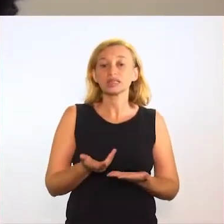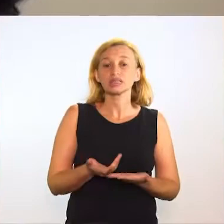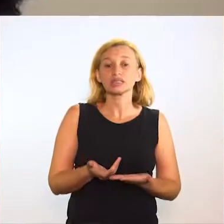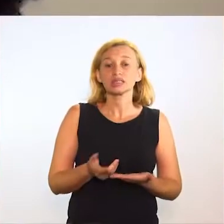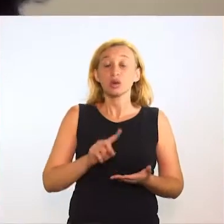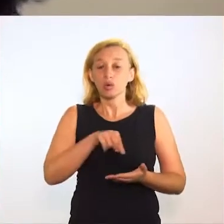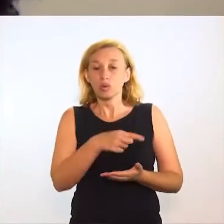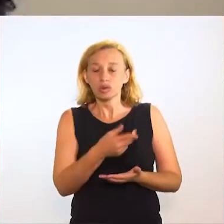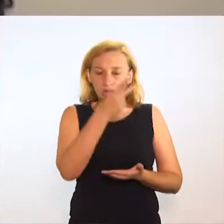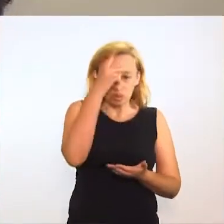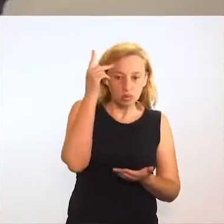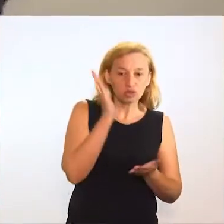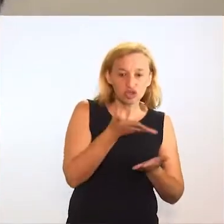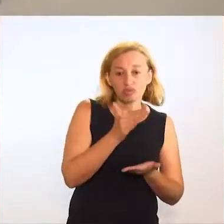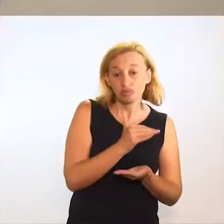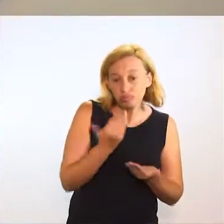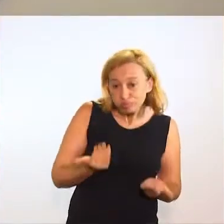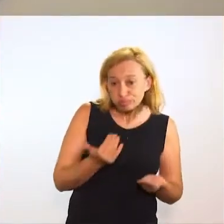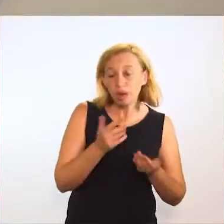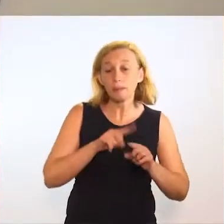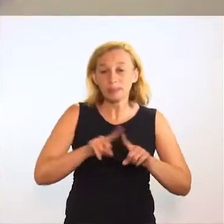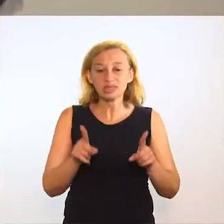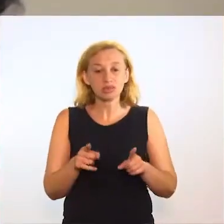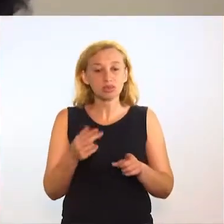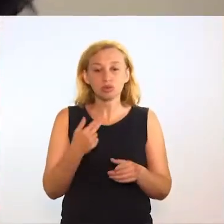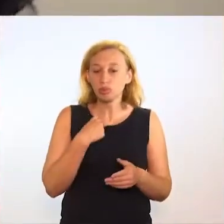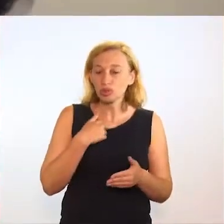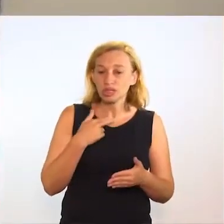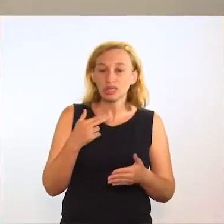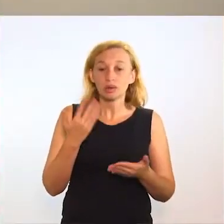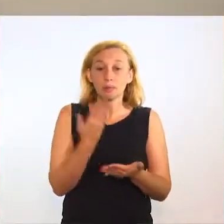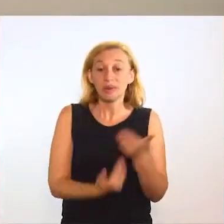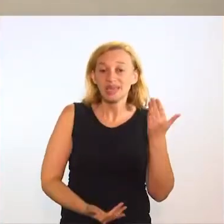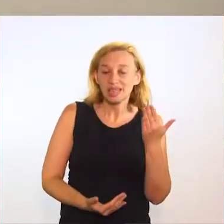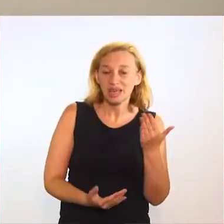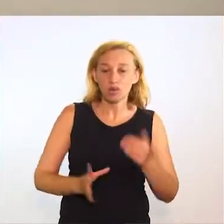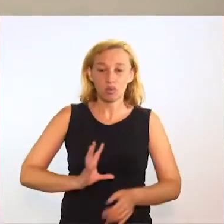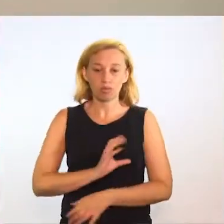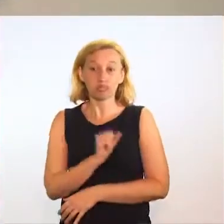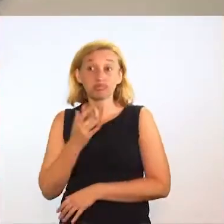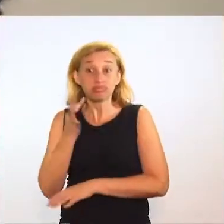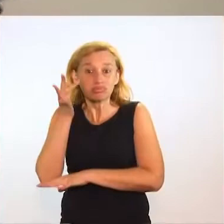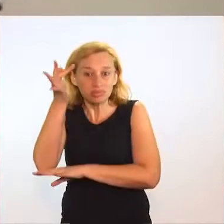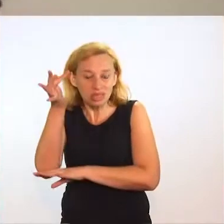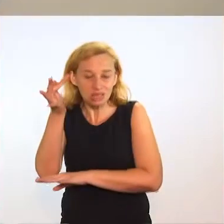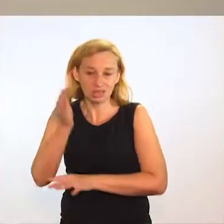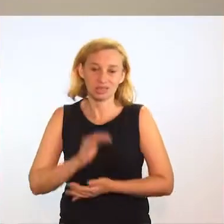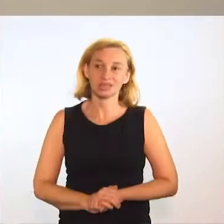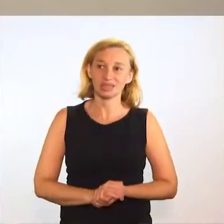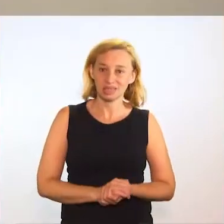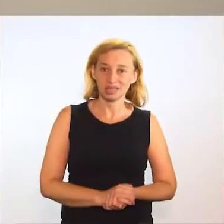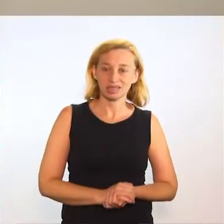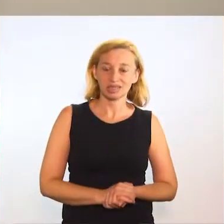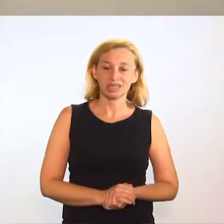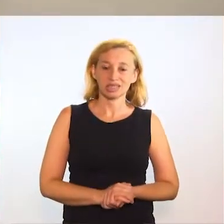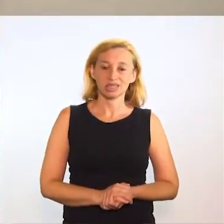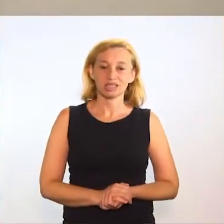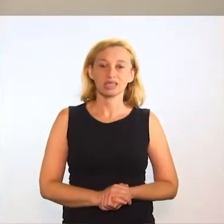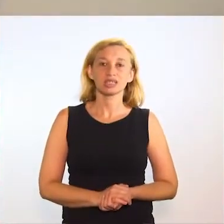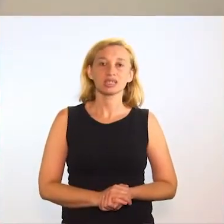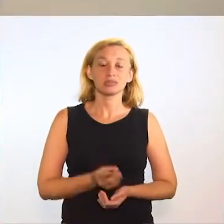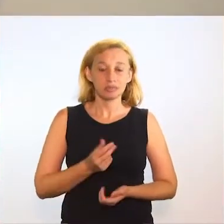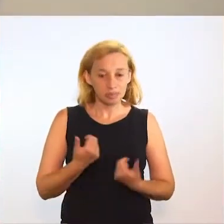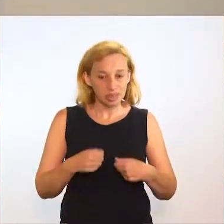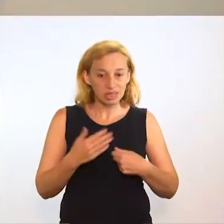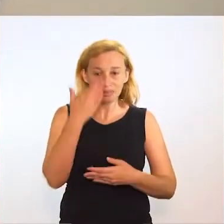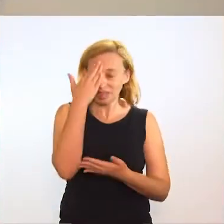se foram, mas que a gente possa não perder a alegria, a energia, a esperança e não deixar de batalhar pelas coisas que a